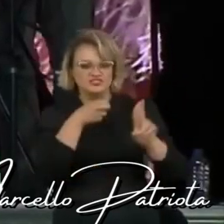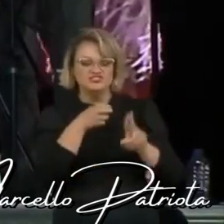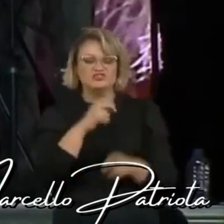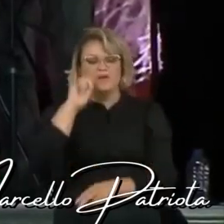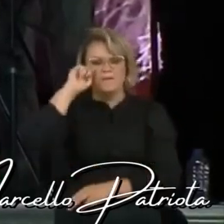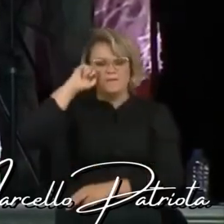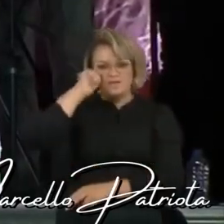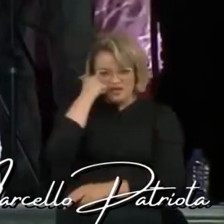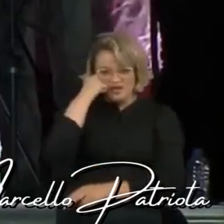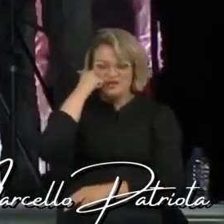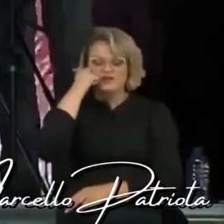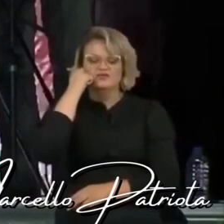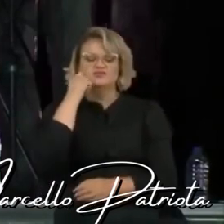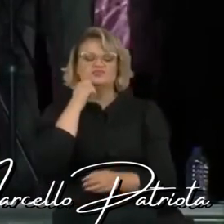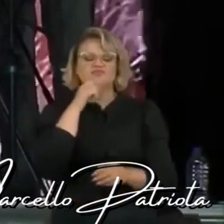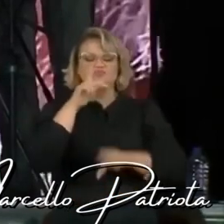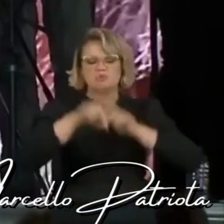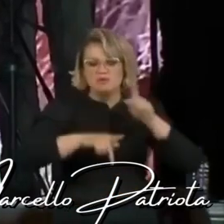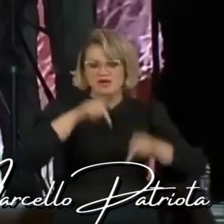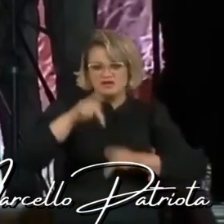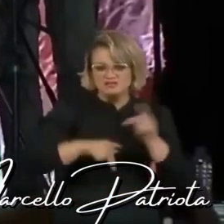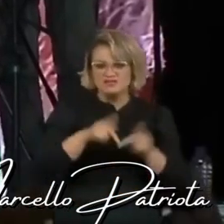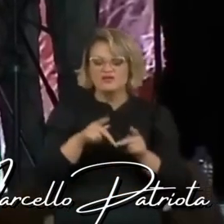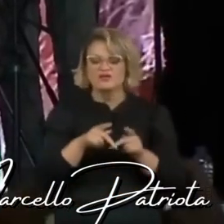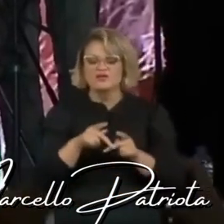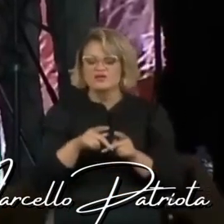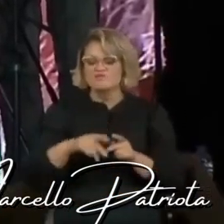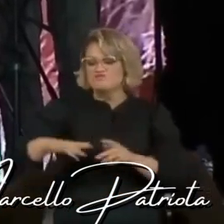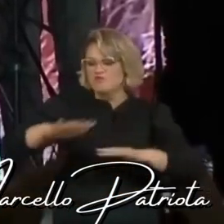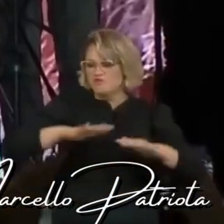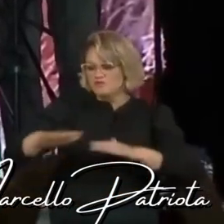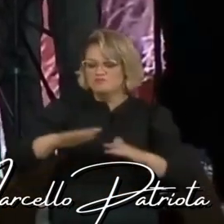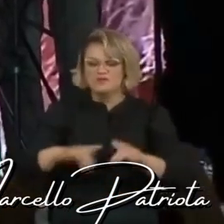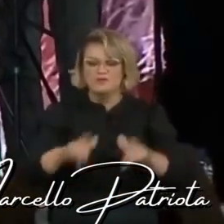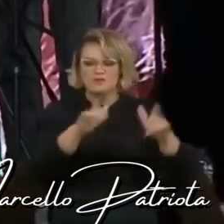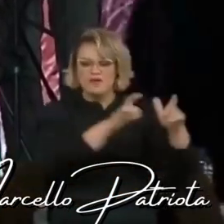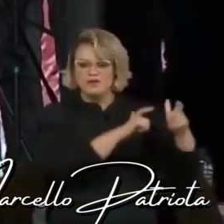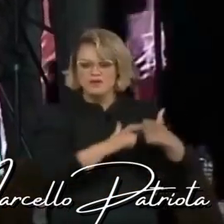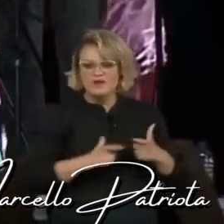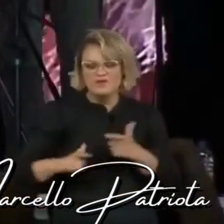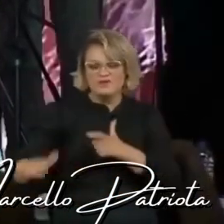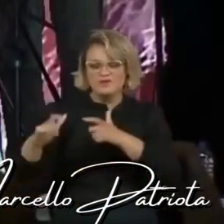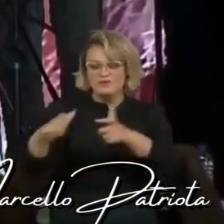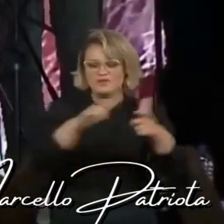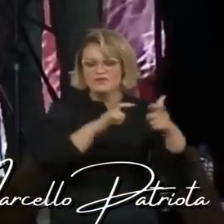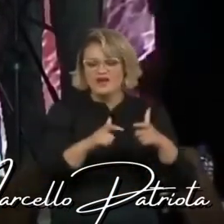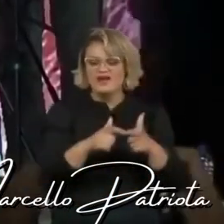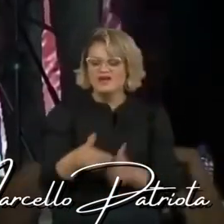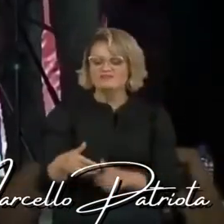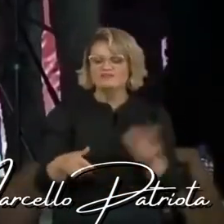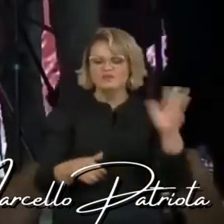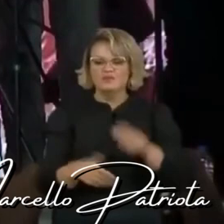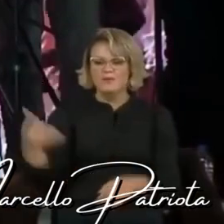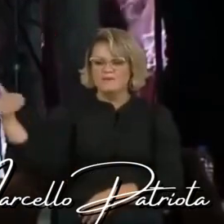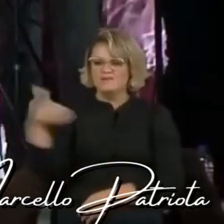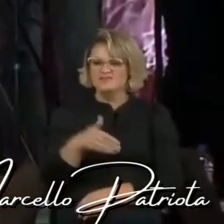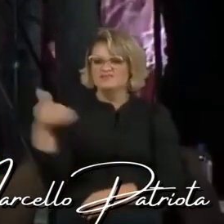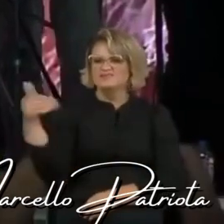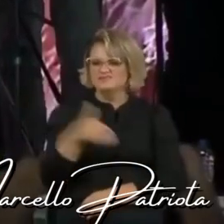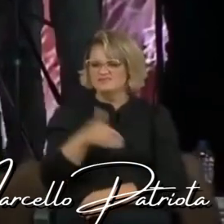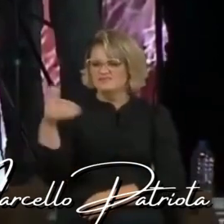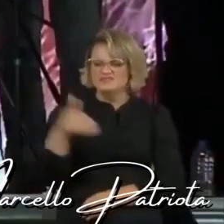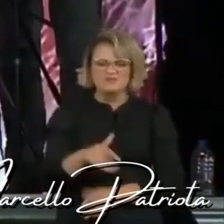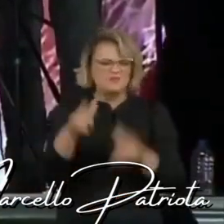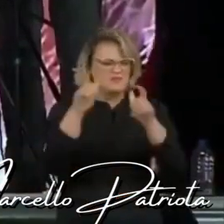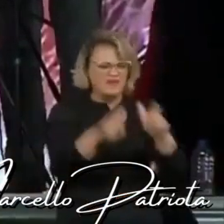preto, Lula é aldeia e é gueto, é avenida e viela, é praça,